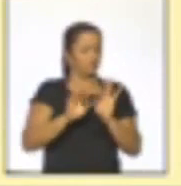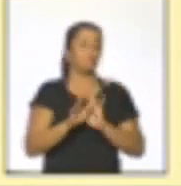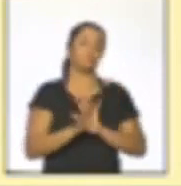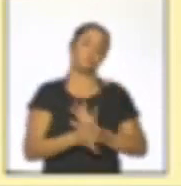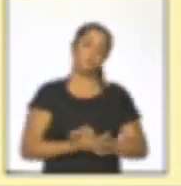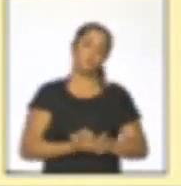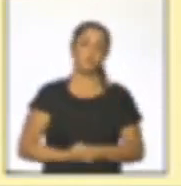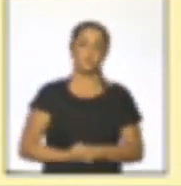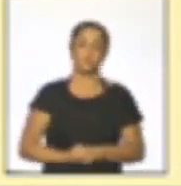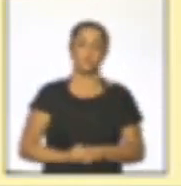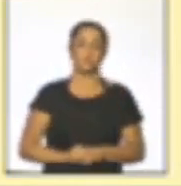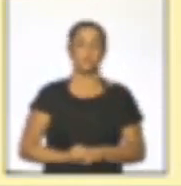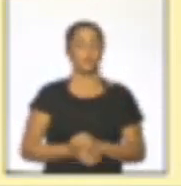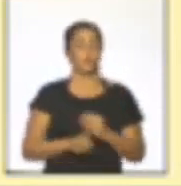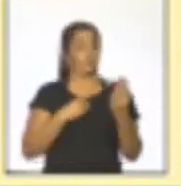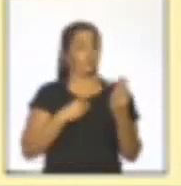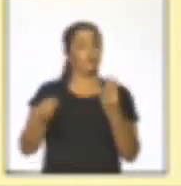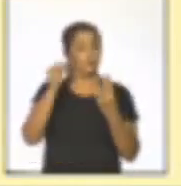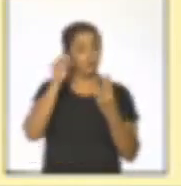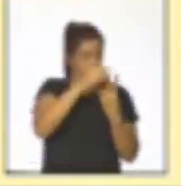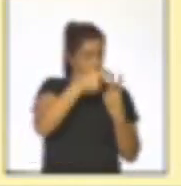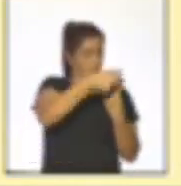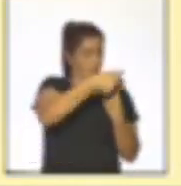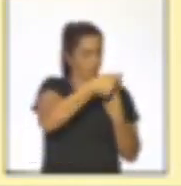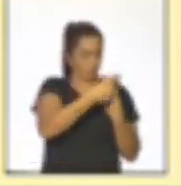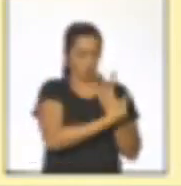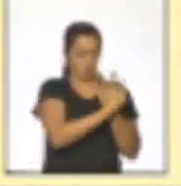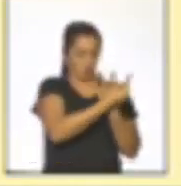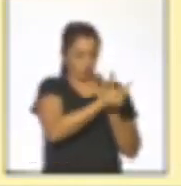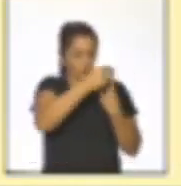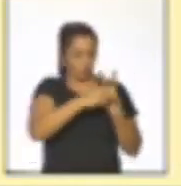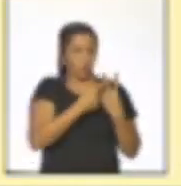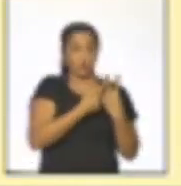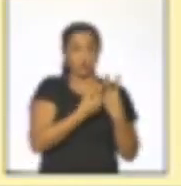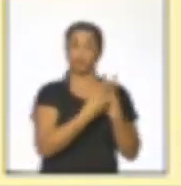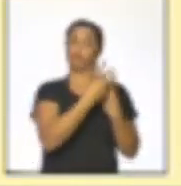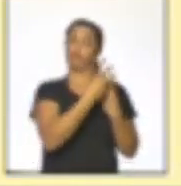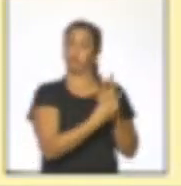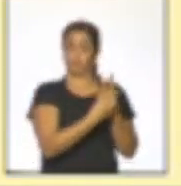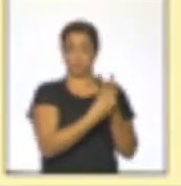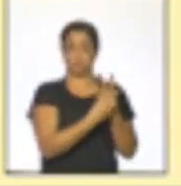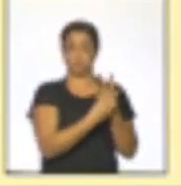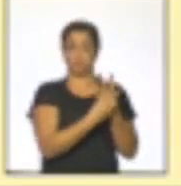Então, ó, aqui vai ser um 2.